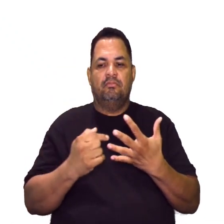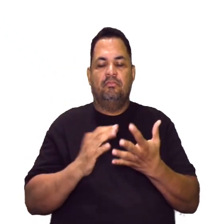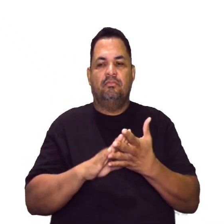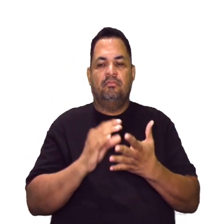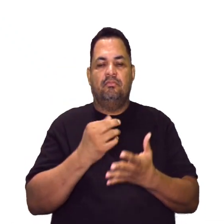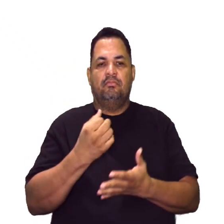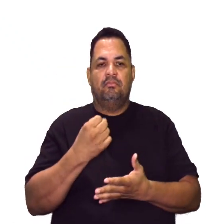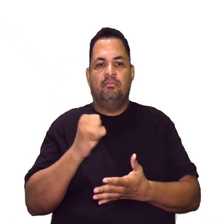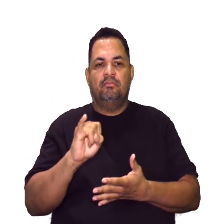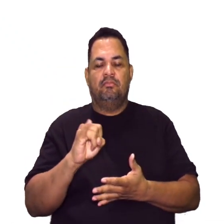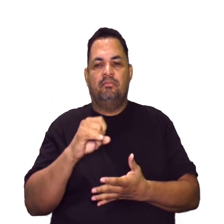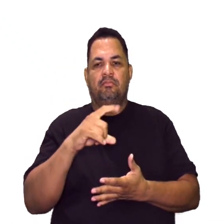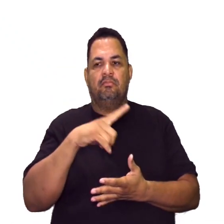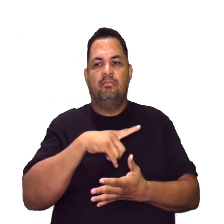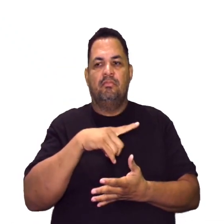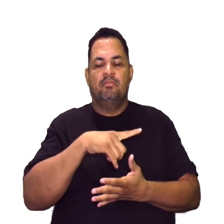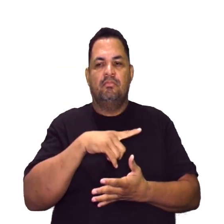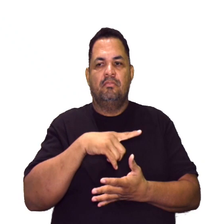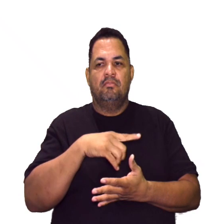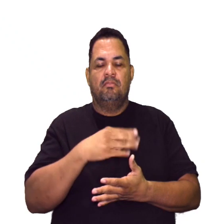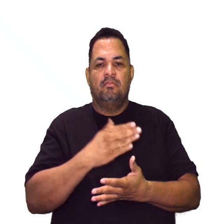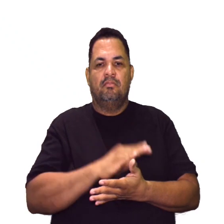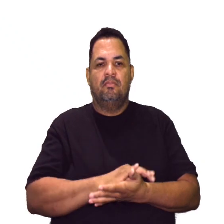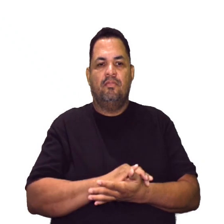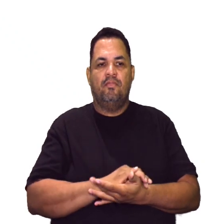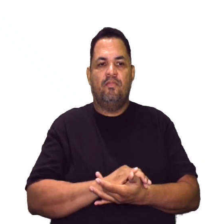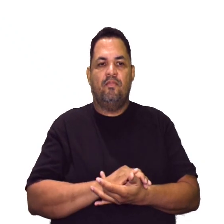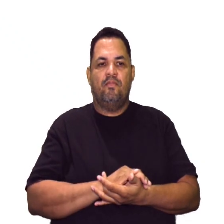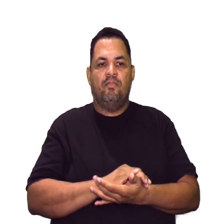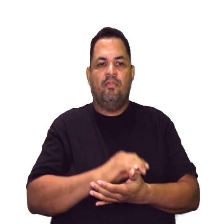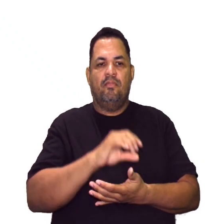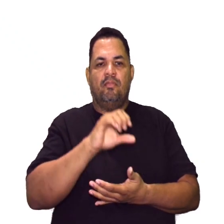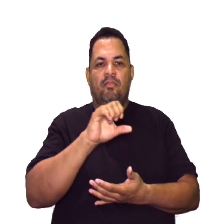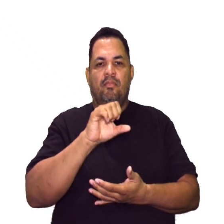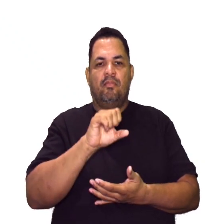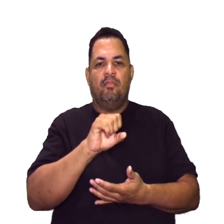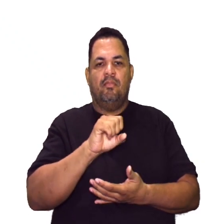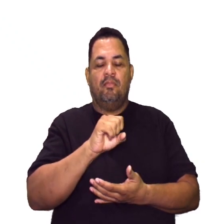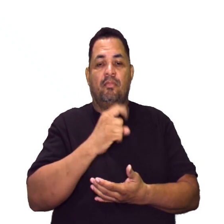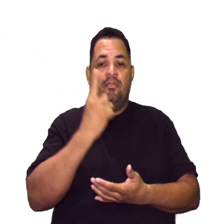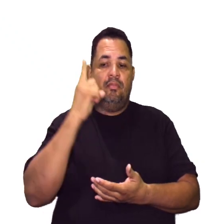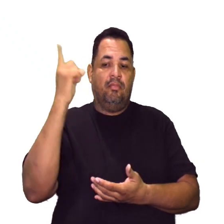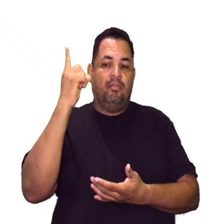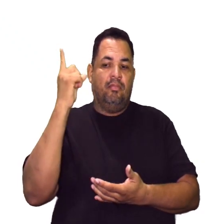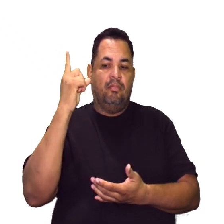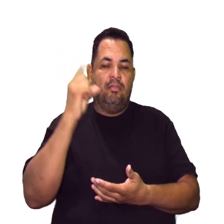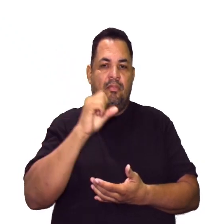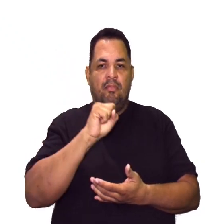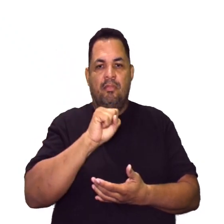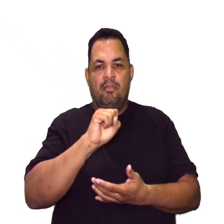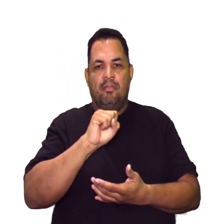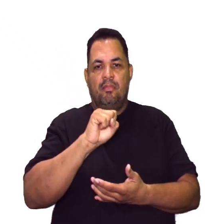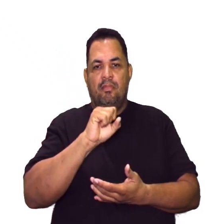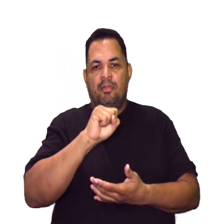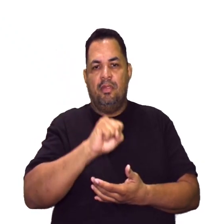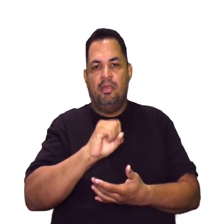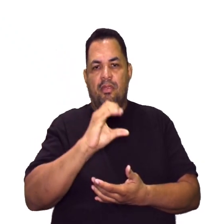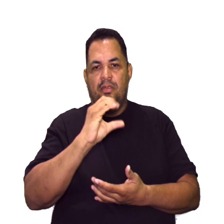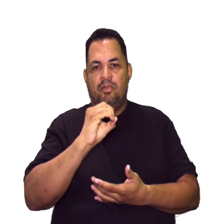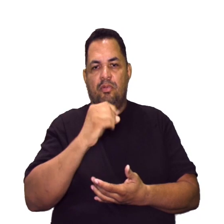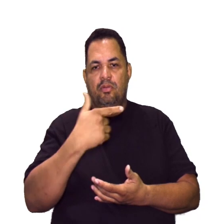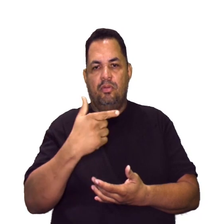nós tivemos, olha lá, SO2, SO3, BF3 e CF4,